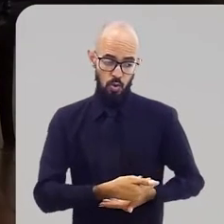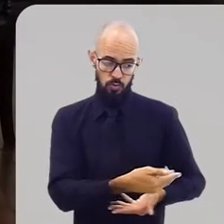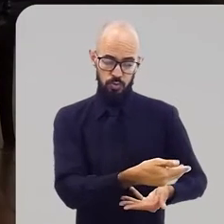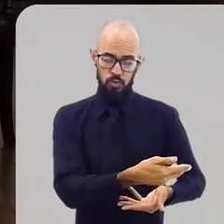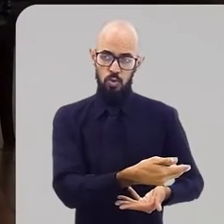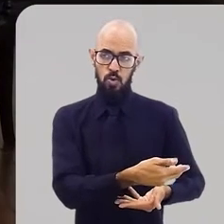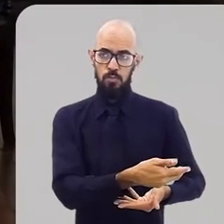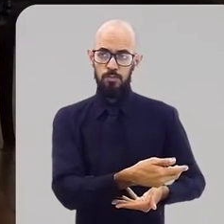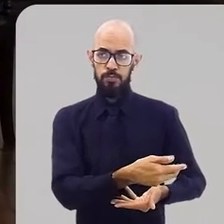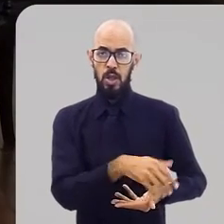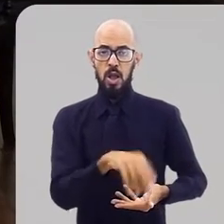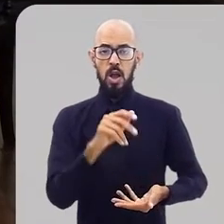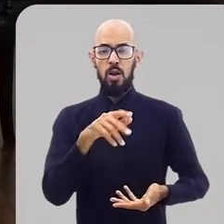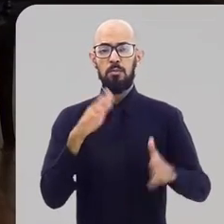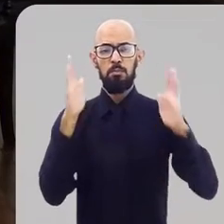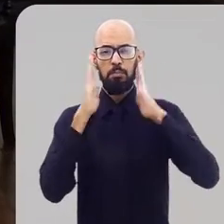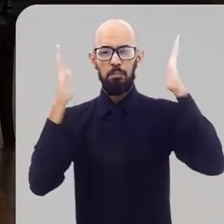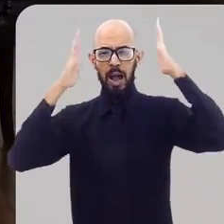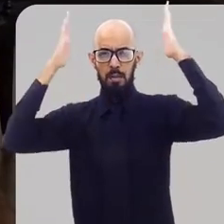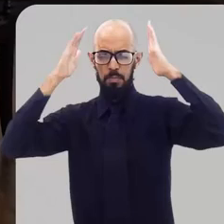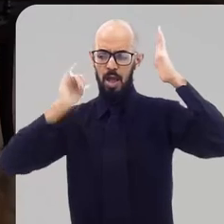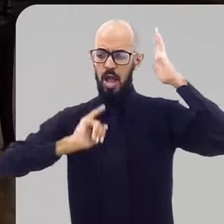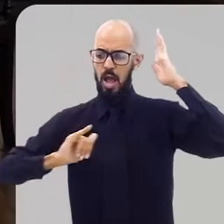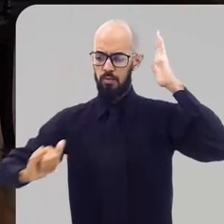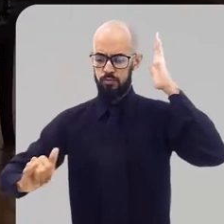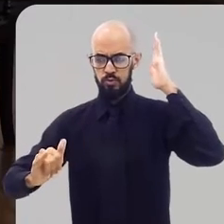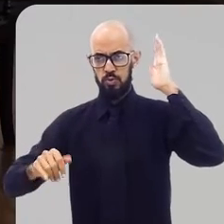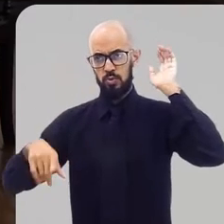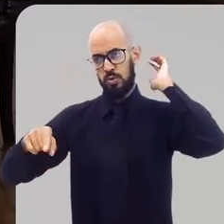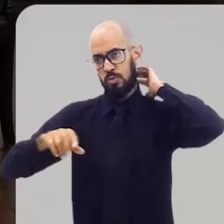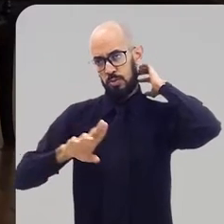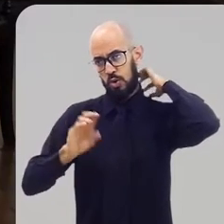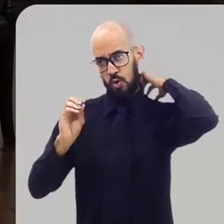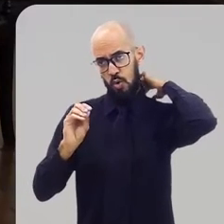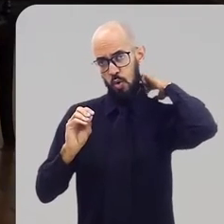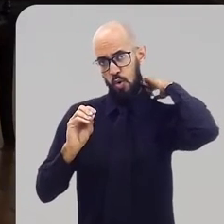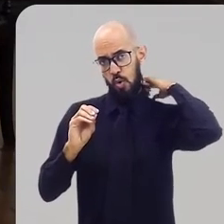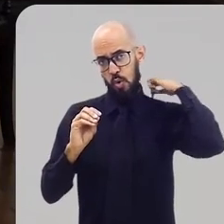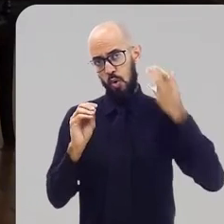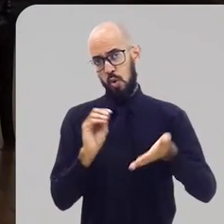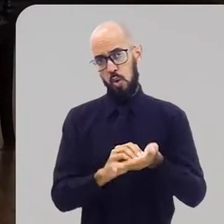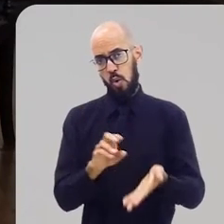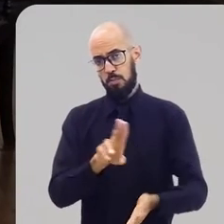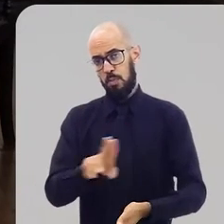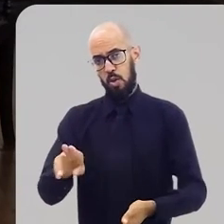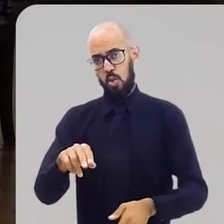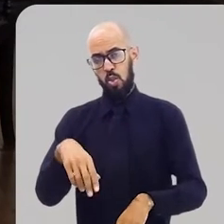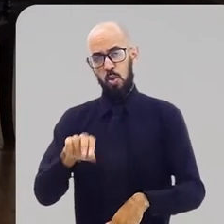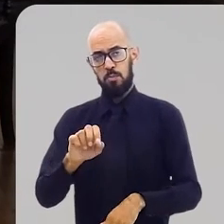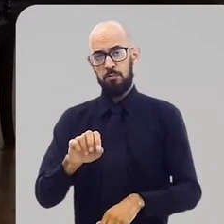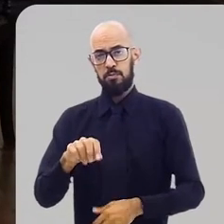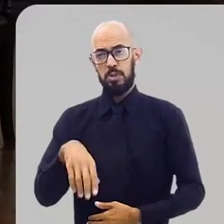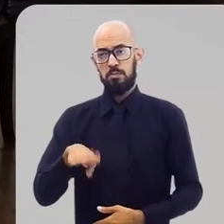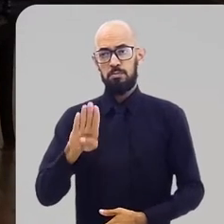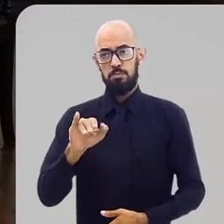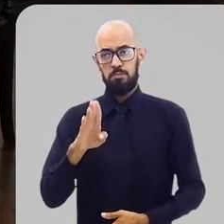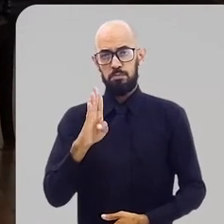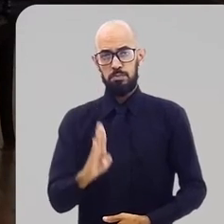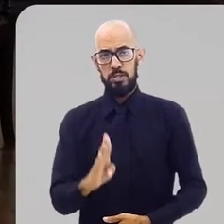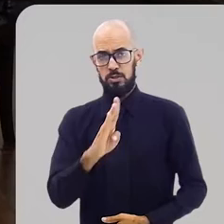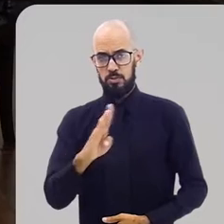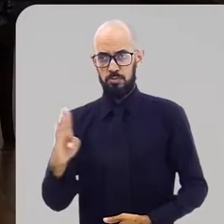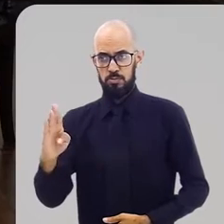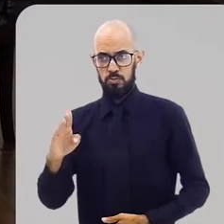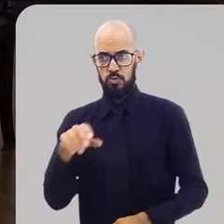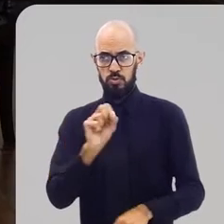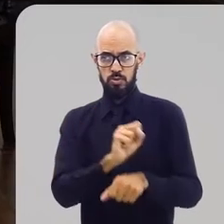é uma comunicação o papa o nomeou Bispo auxiliar da Arquidiocese do